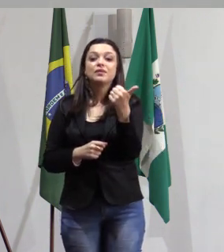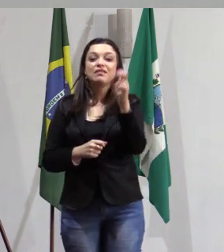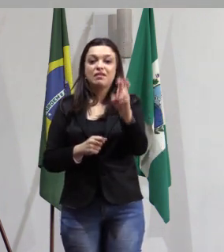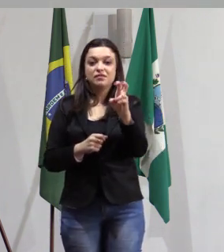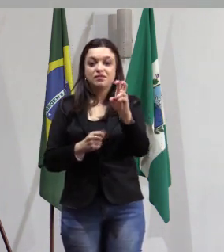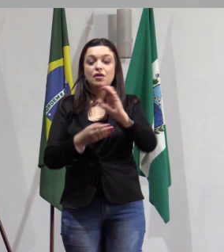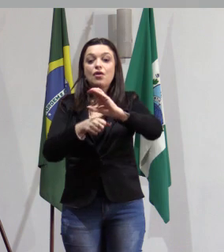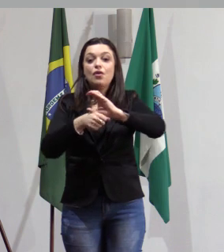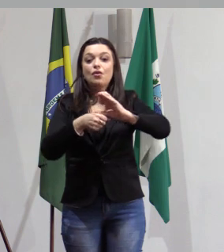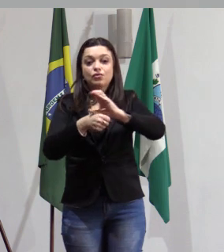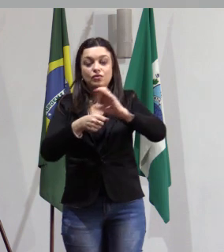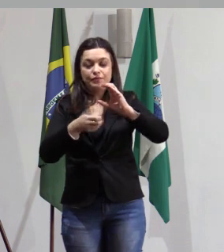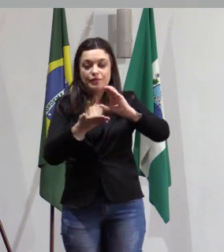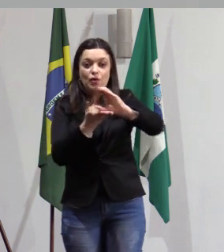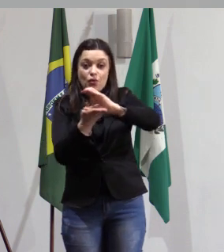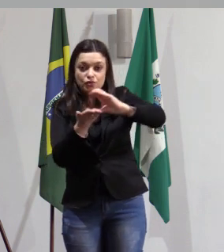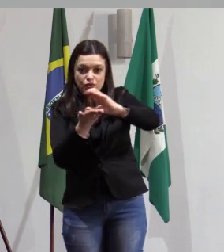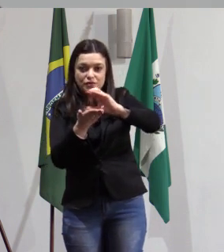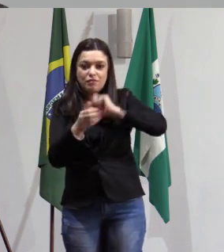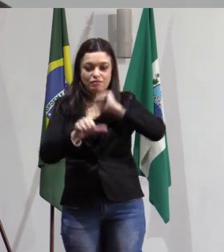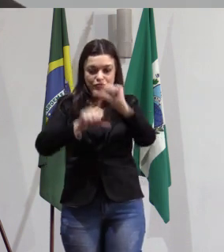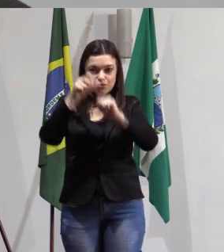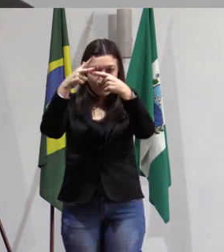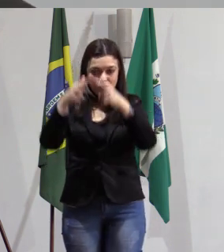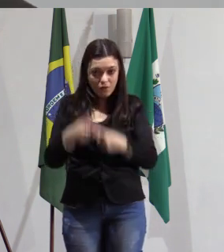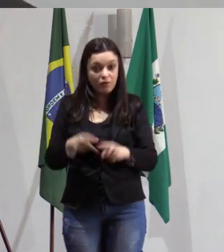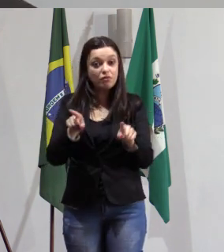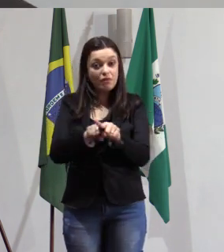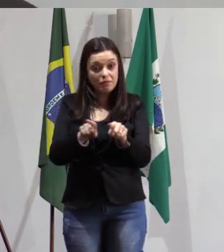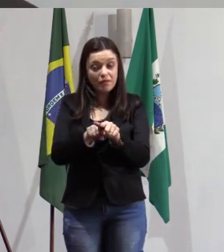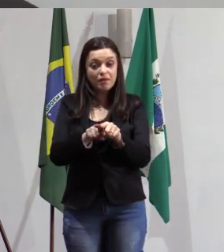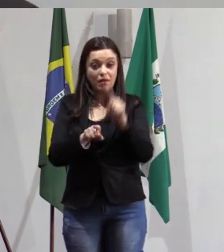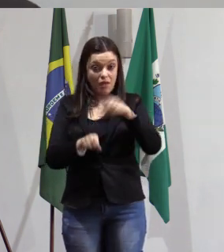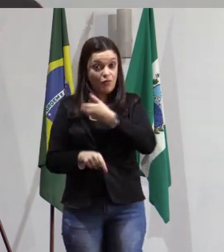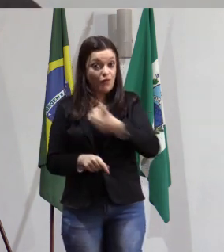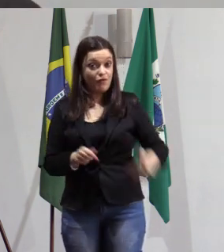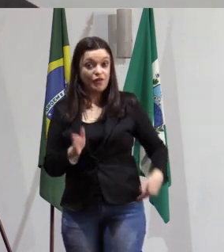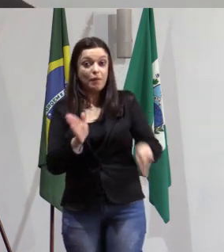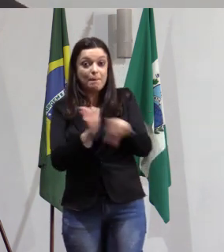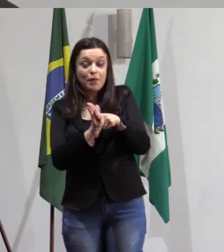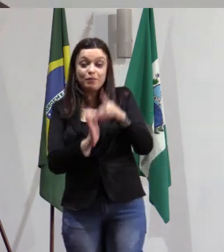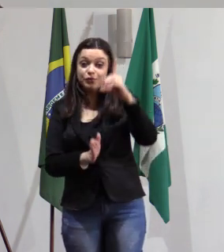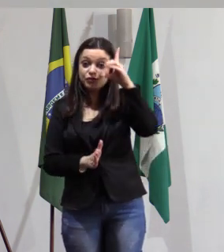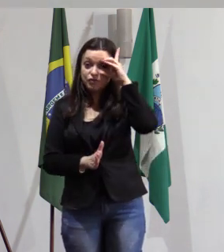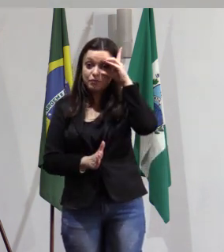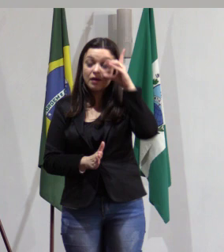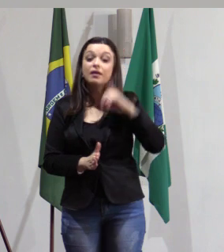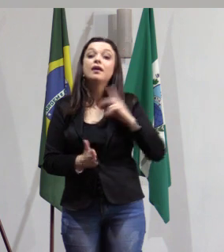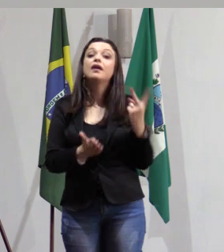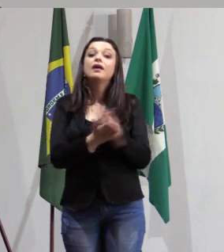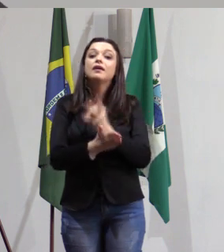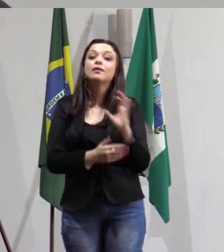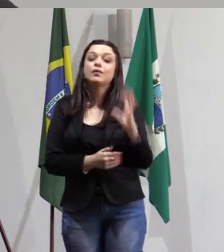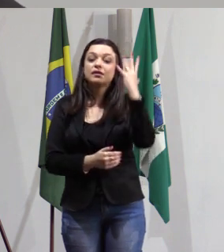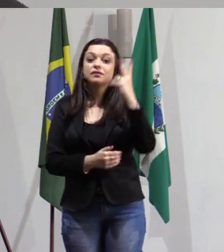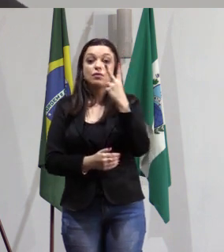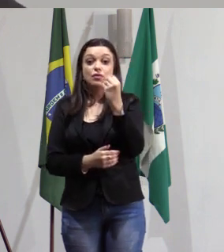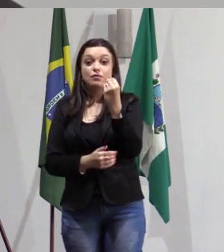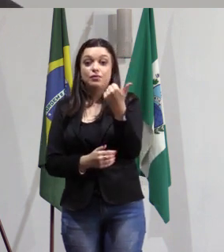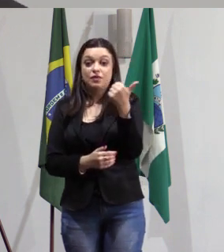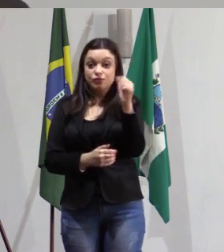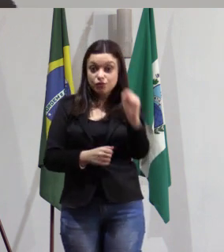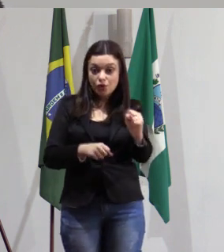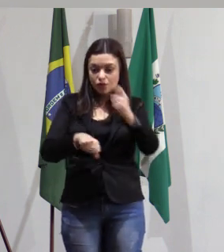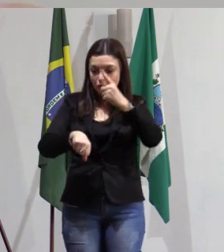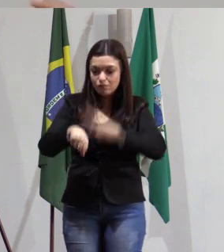o marco legal da ciência e tecnologia em 2016, governo Dilma, para que em 2018 houvesse a regulamentação do marco